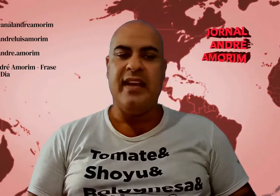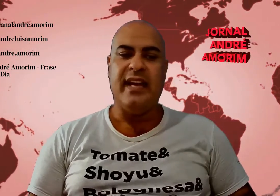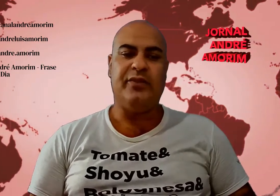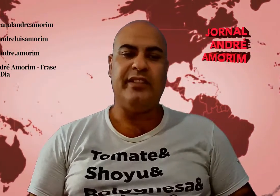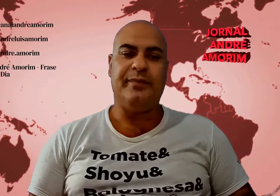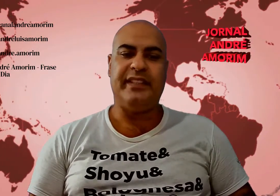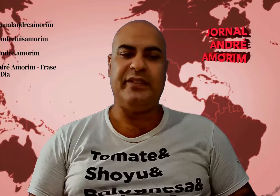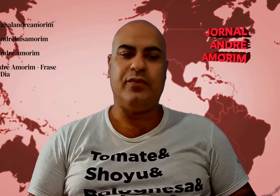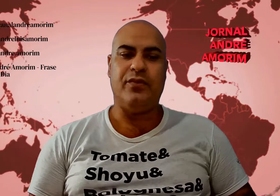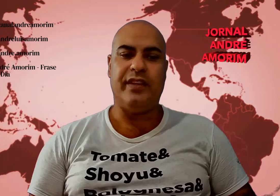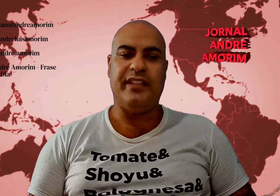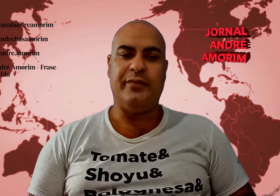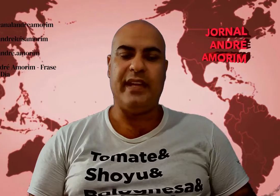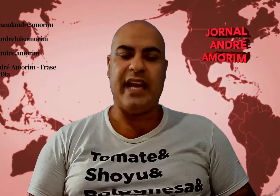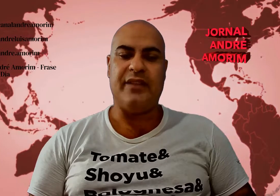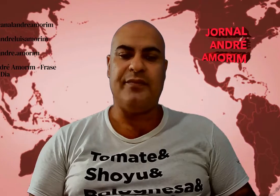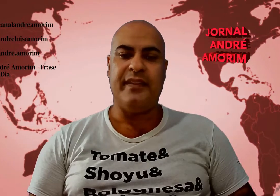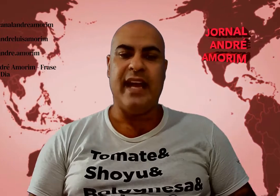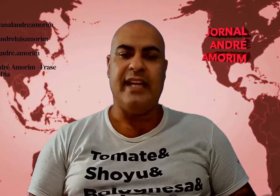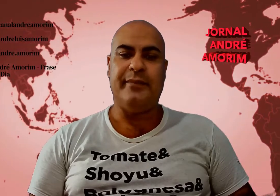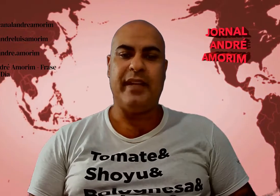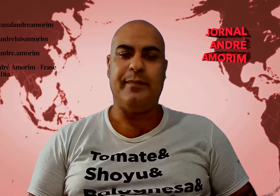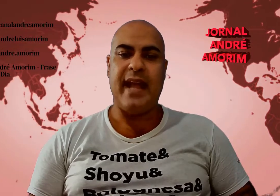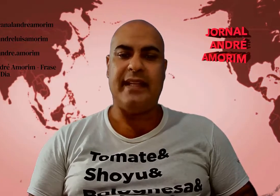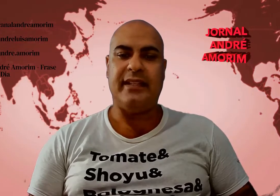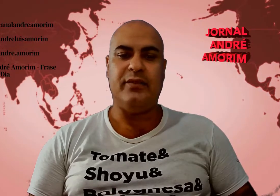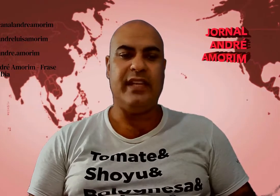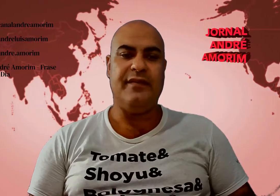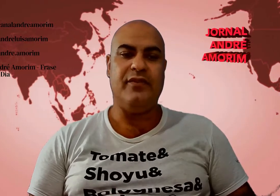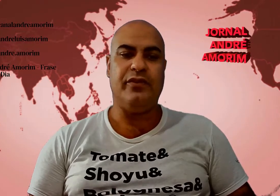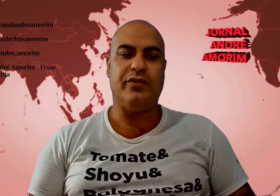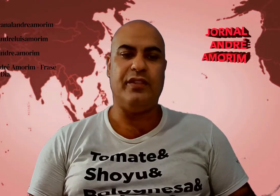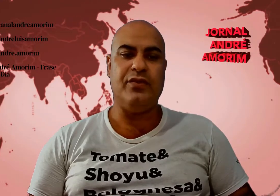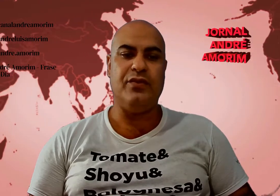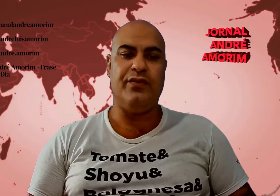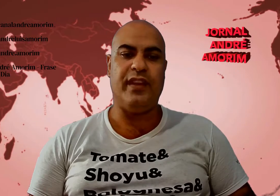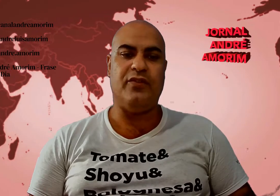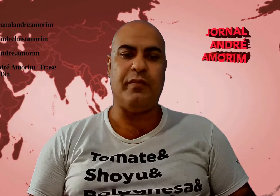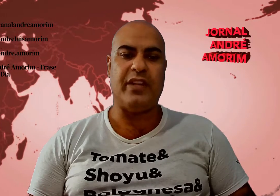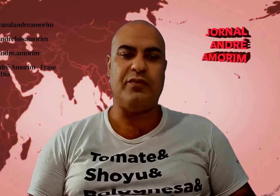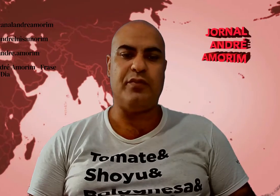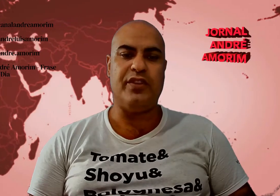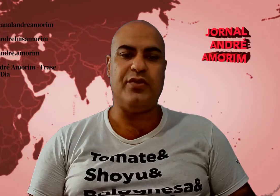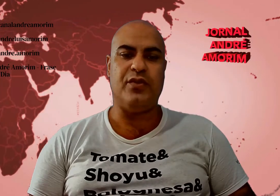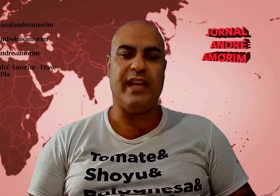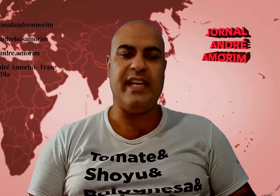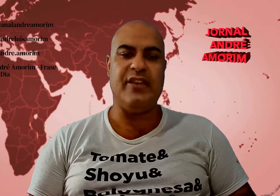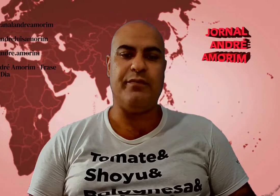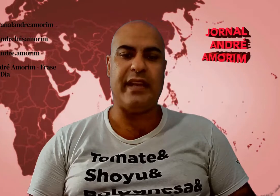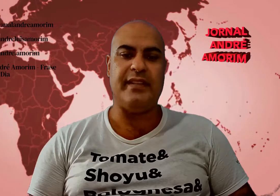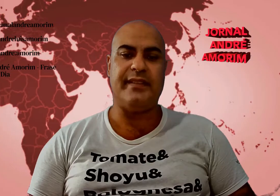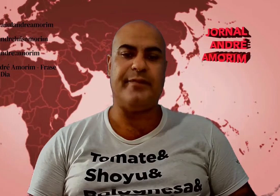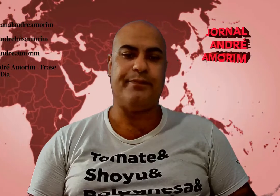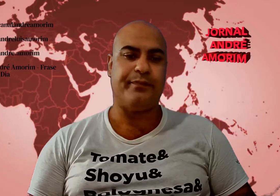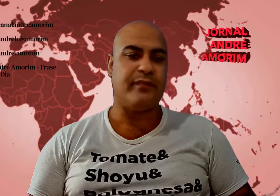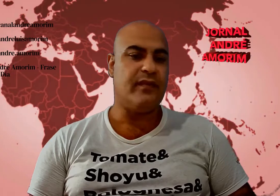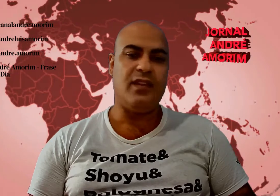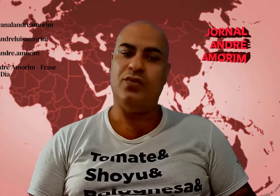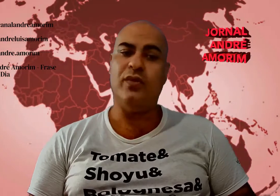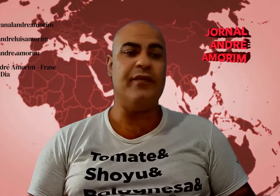tecnologia. As duas empresas são concorrentes no mercado. A Smartmatic não tem vínculos com nenhum governo ou partido político em nenhum